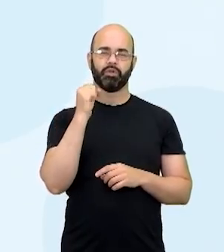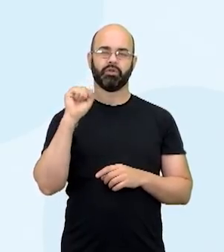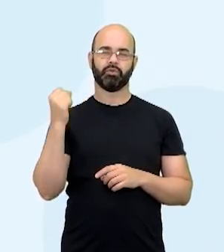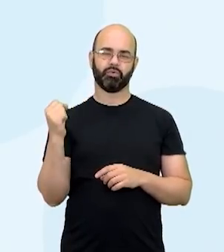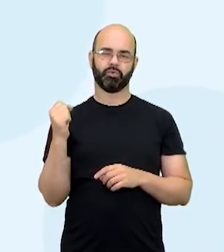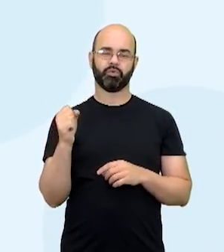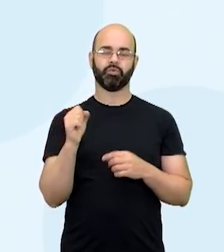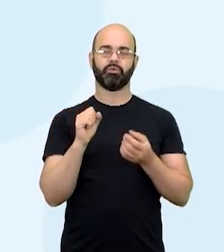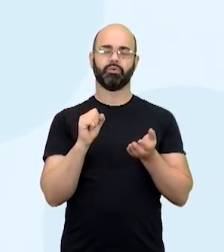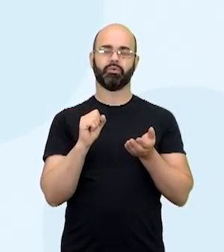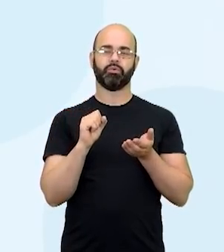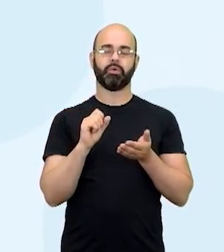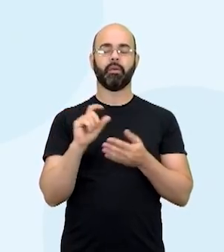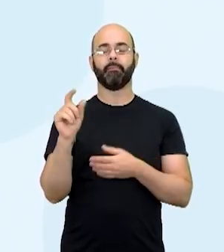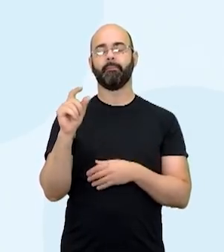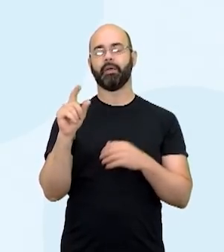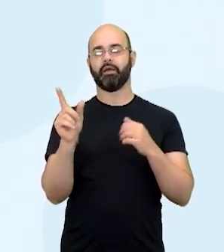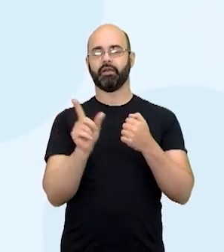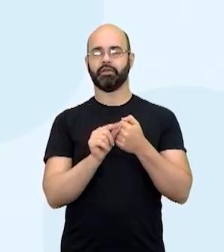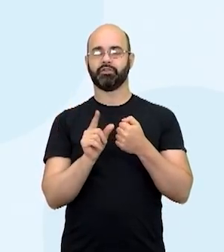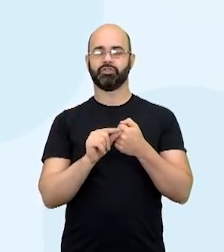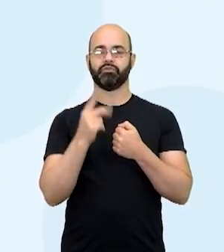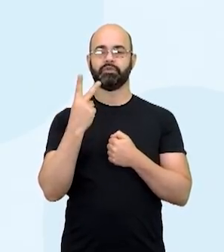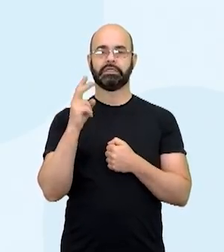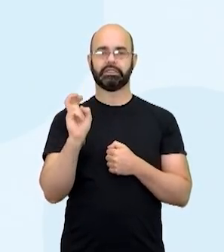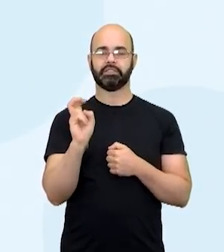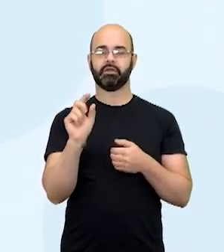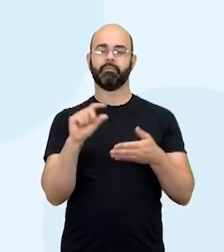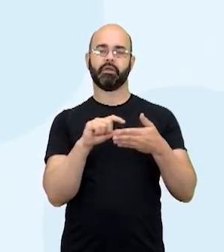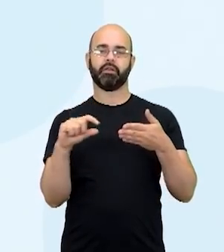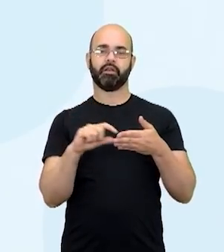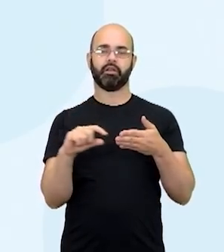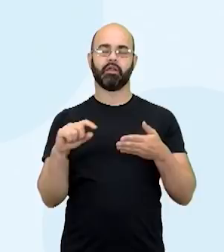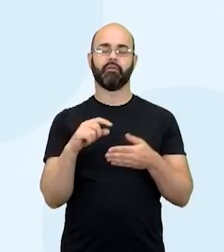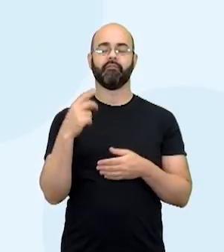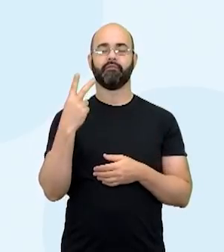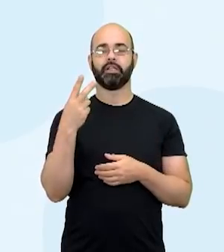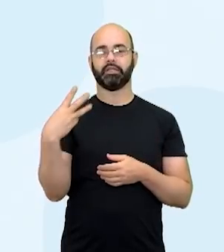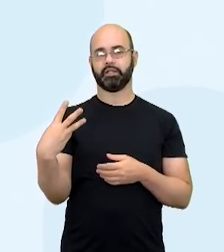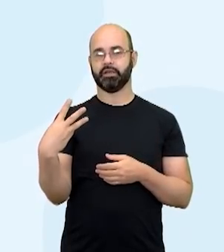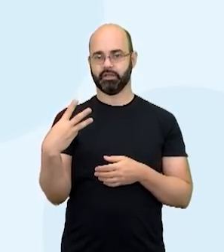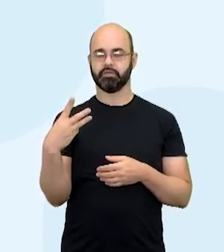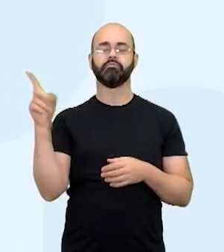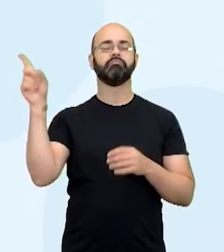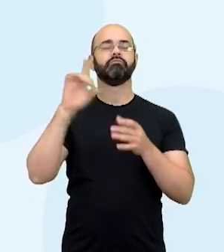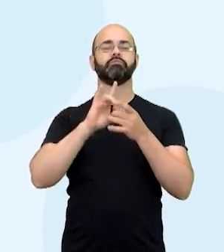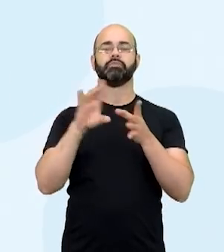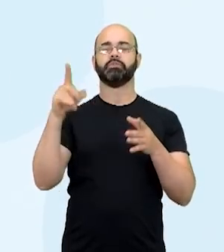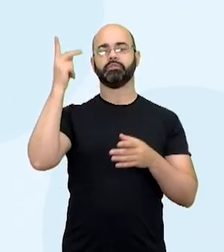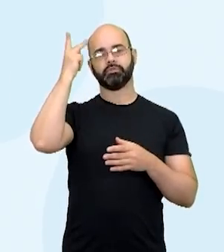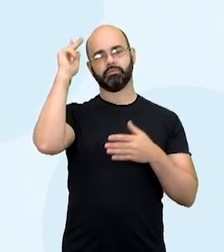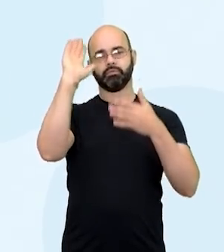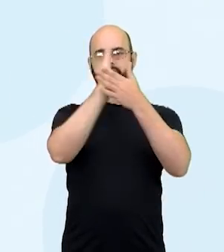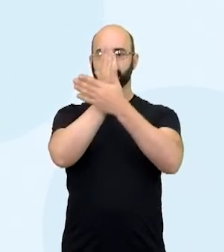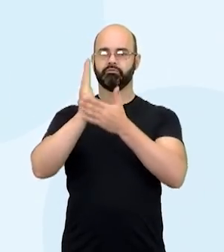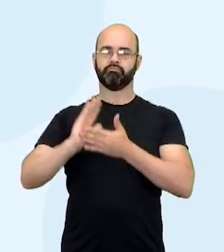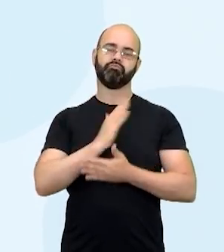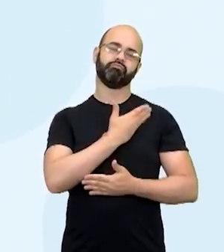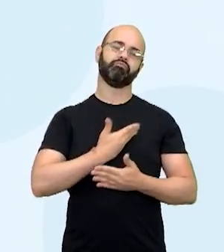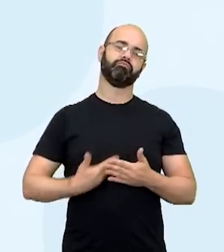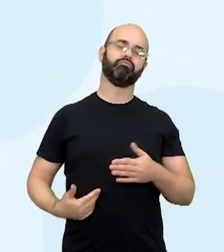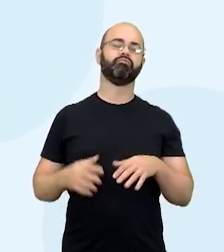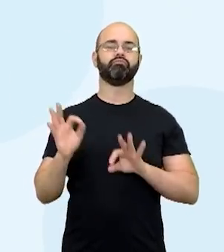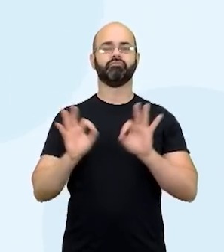parágrafo 3, os estados têm, né, autonomia aí para formar regiões administrativas, regiões de governos,